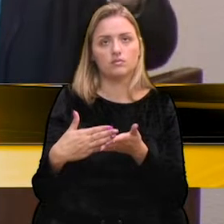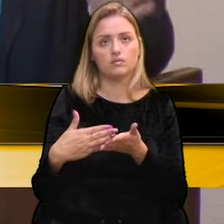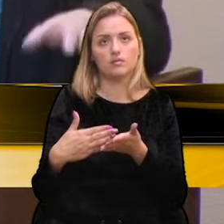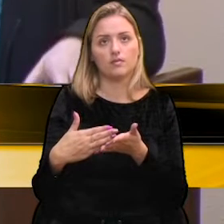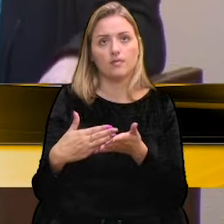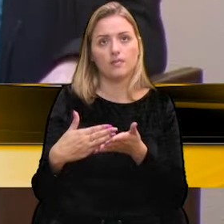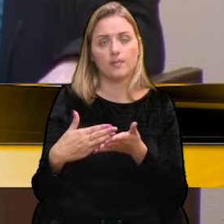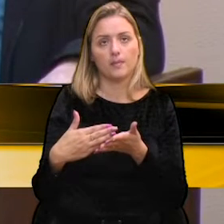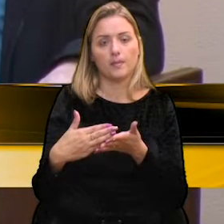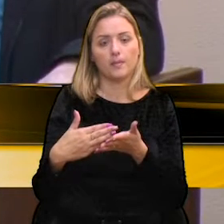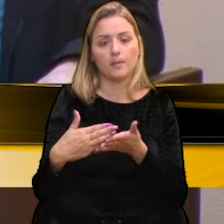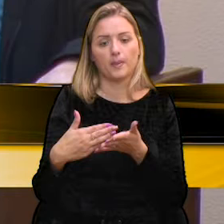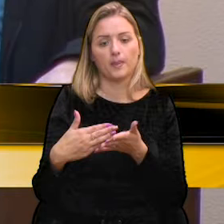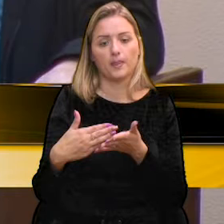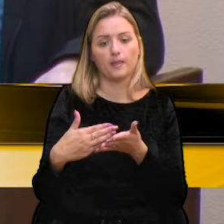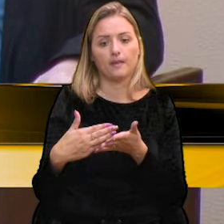era